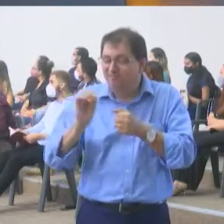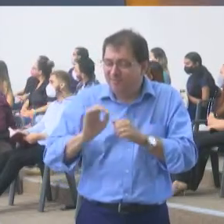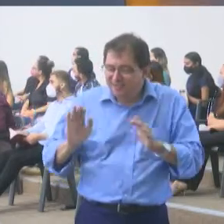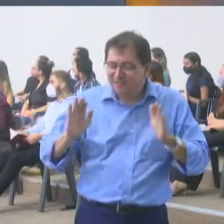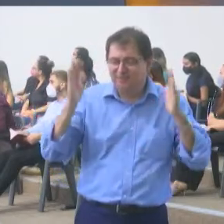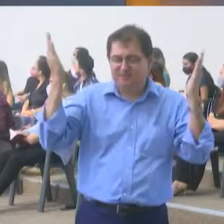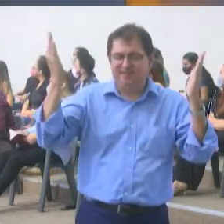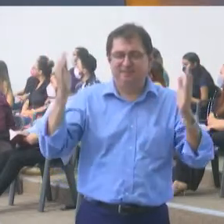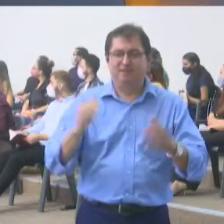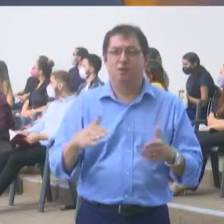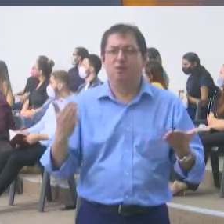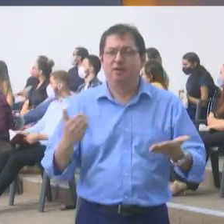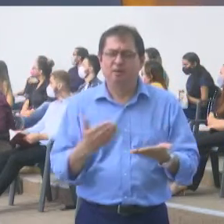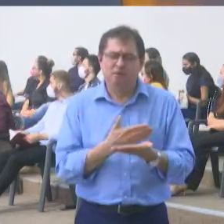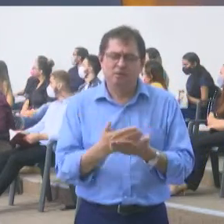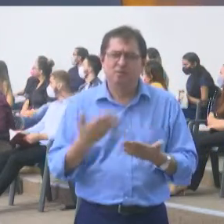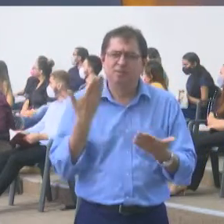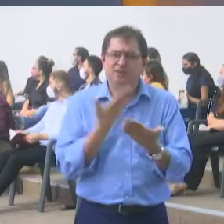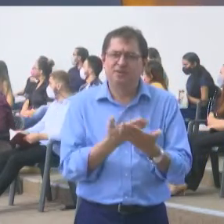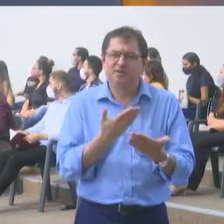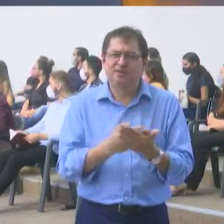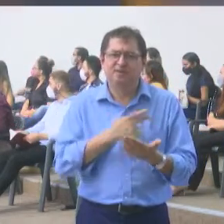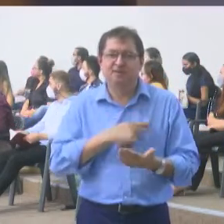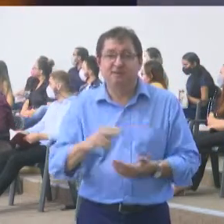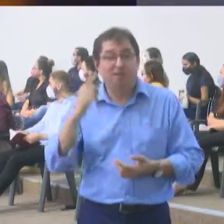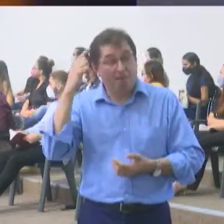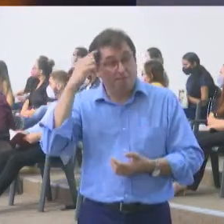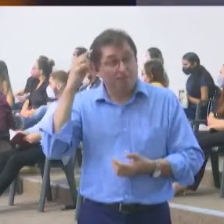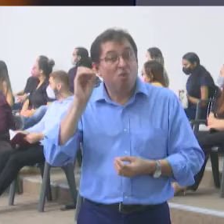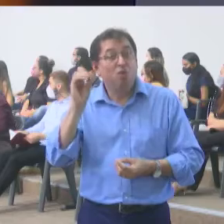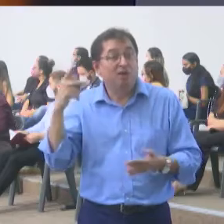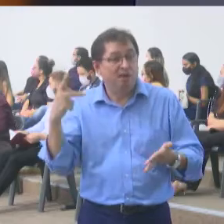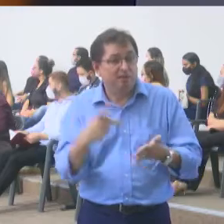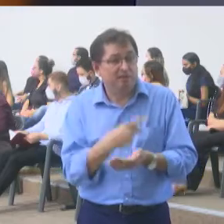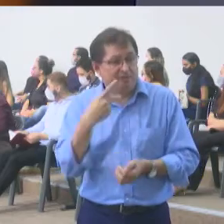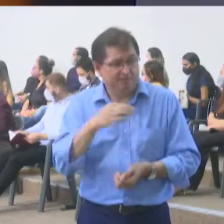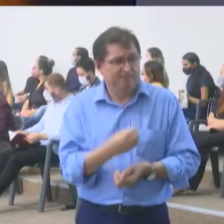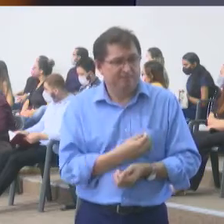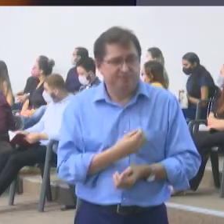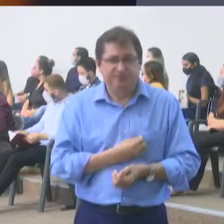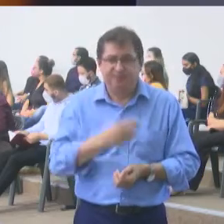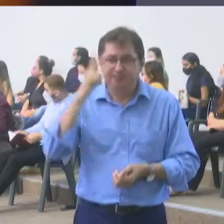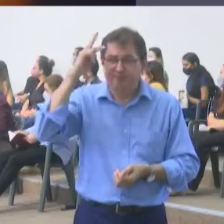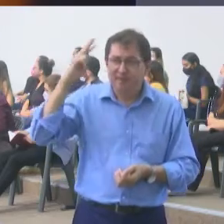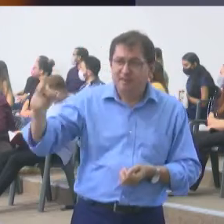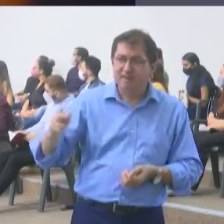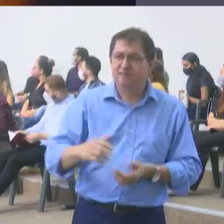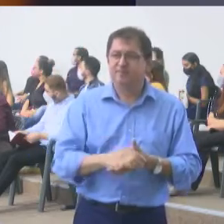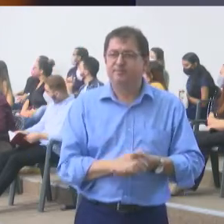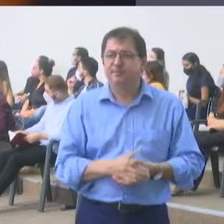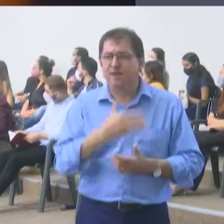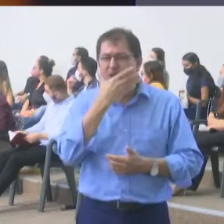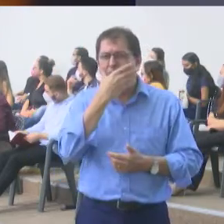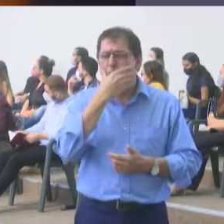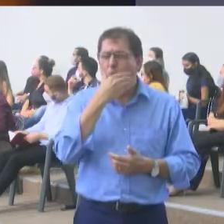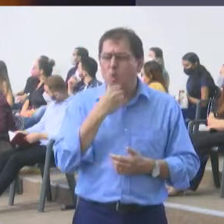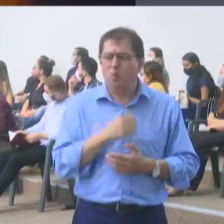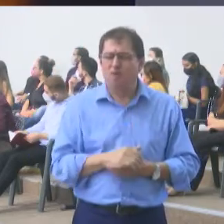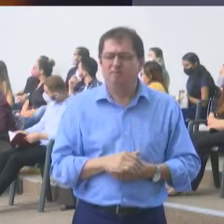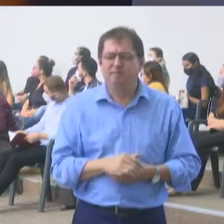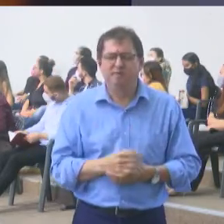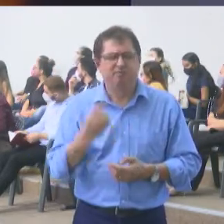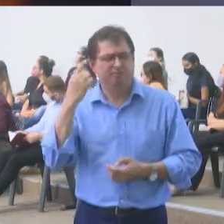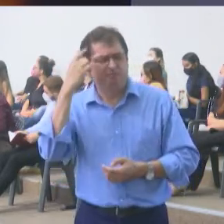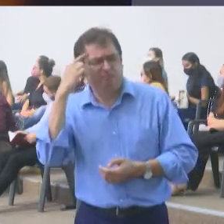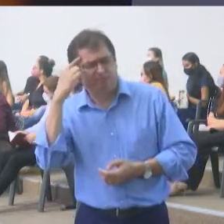gente começou a estudar Ruth, você imaginou que isso fosse acontecer? Hein? Que essa história tão trágica de um homem que abandonou as promessas de Deus, que foi